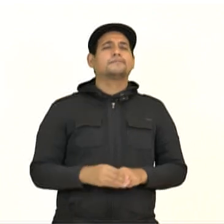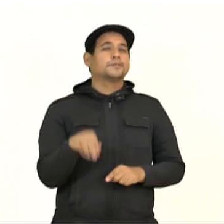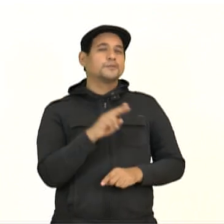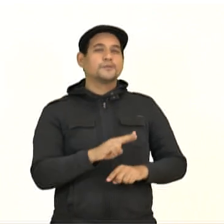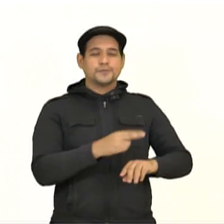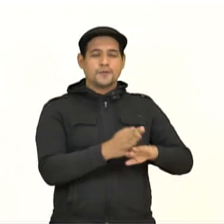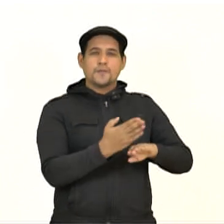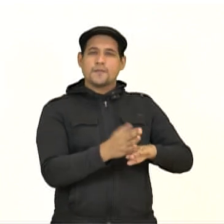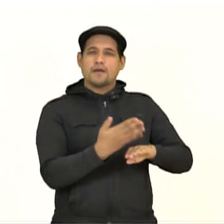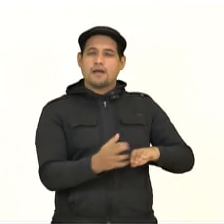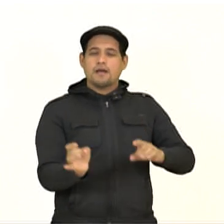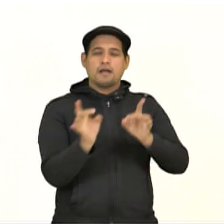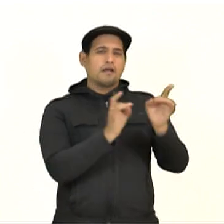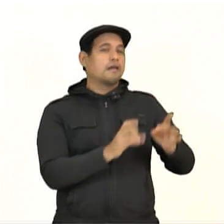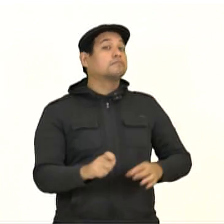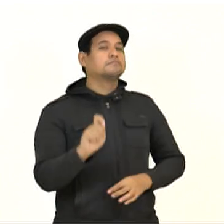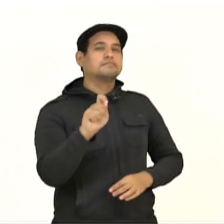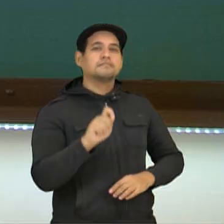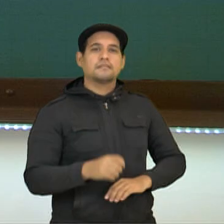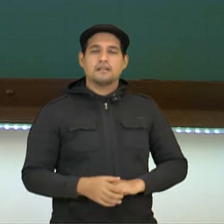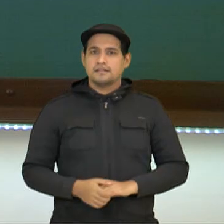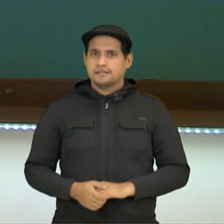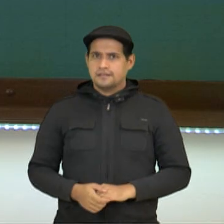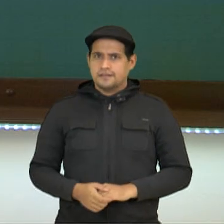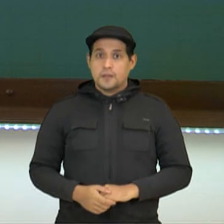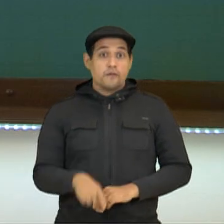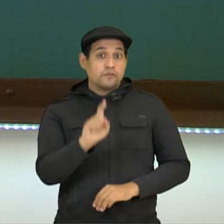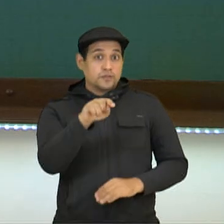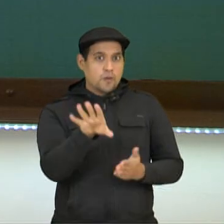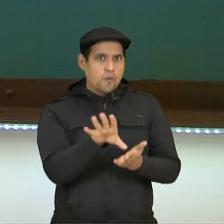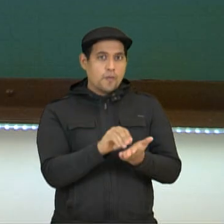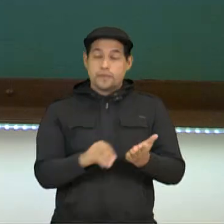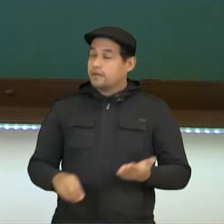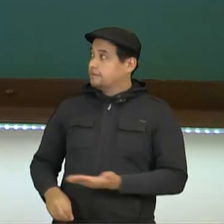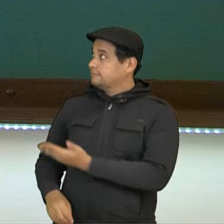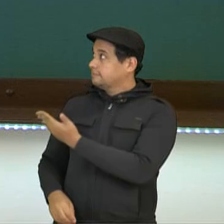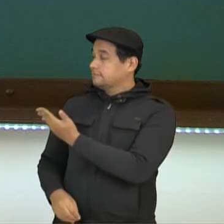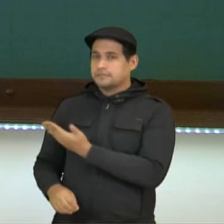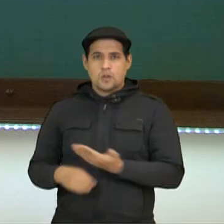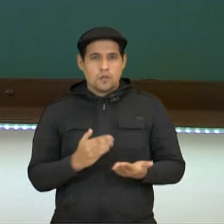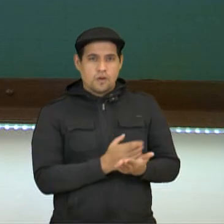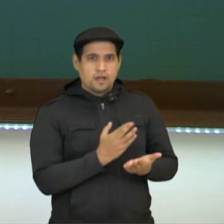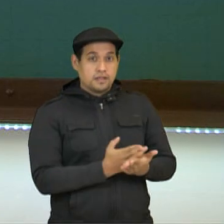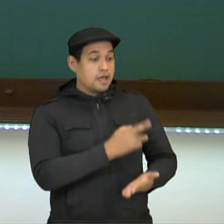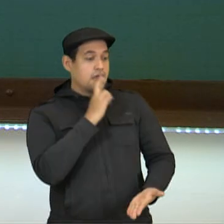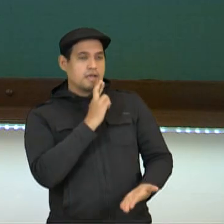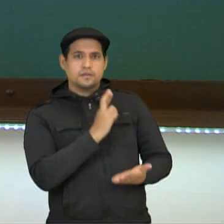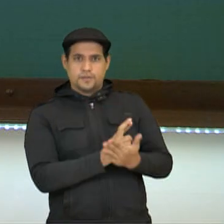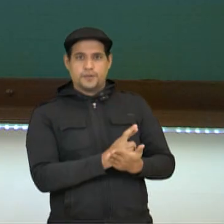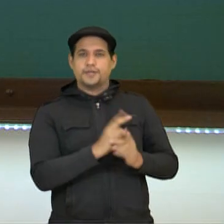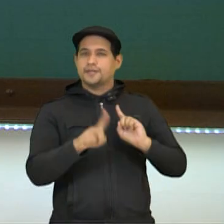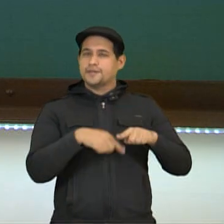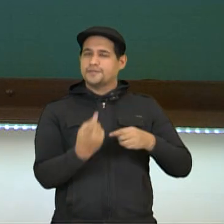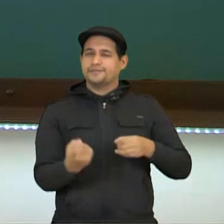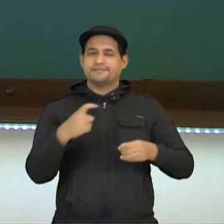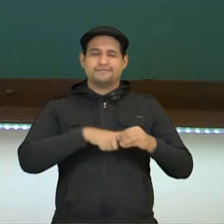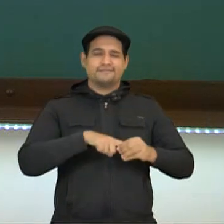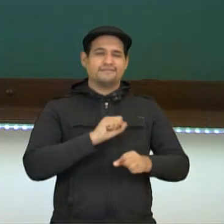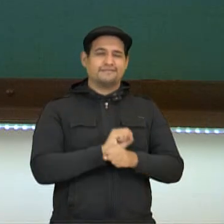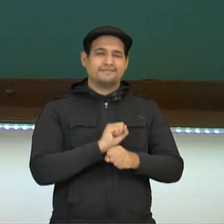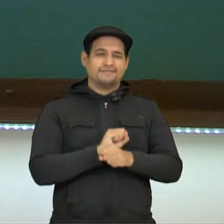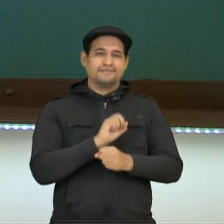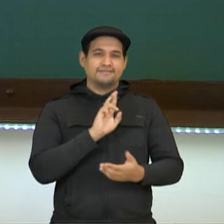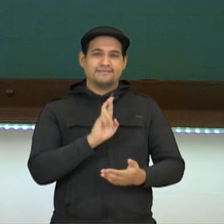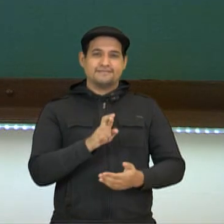das práticas mercantilistas? Vocês copiem isso no caderno de vocês, respondam e nós voltamos daqui a pouco